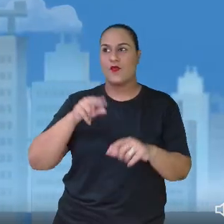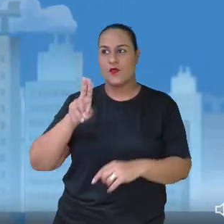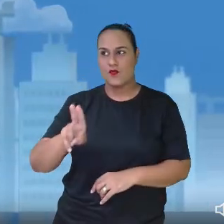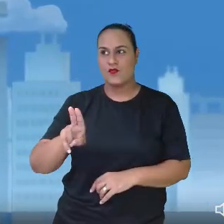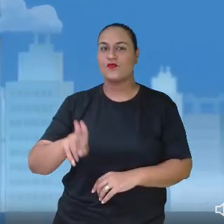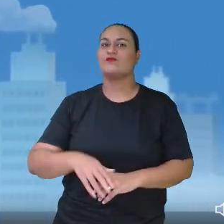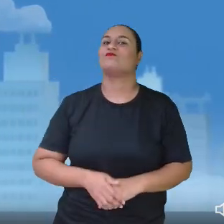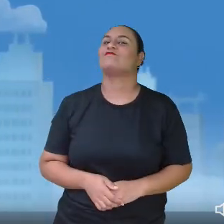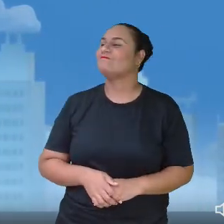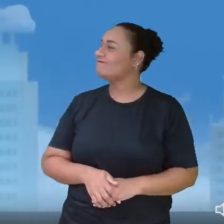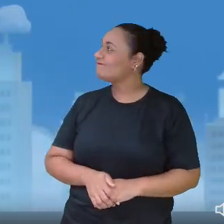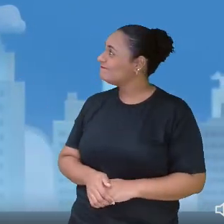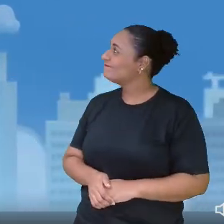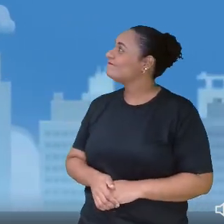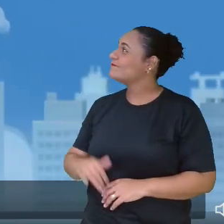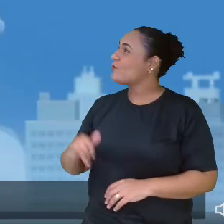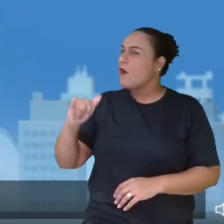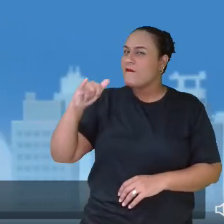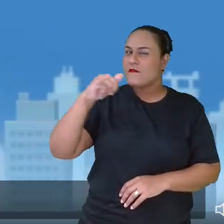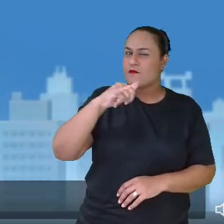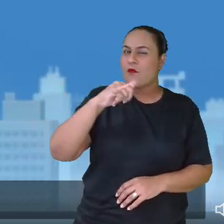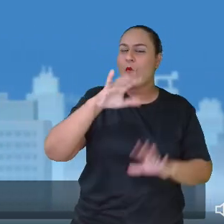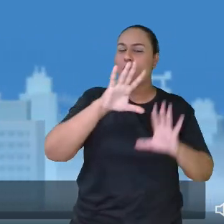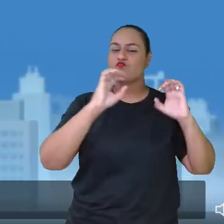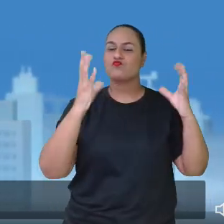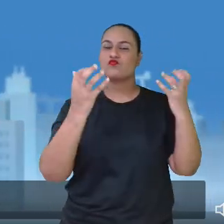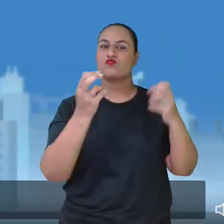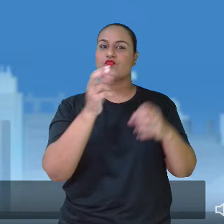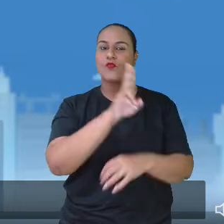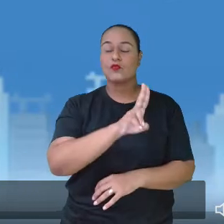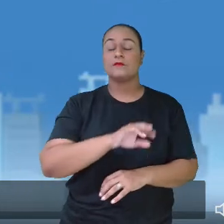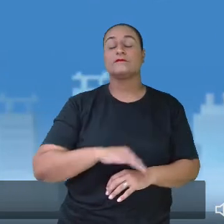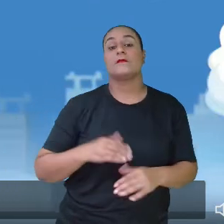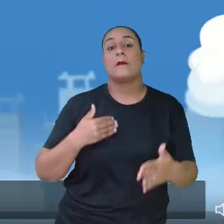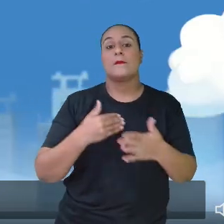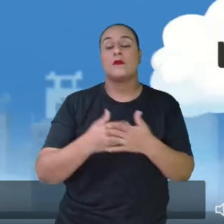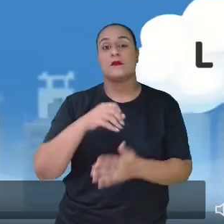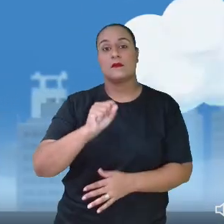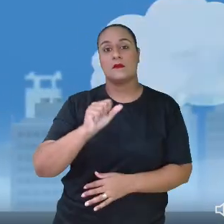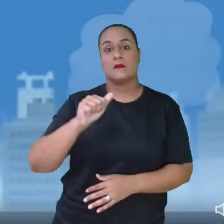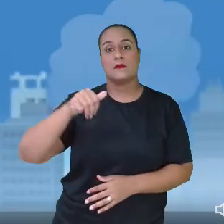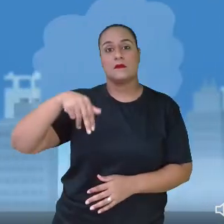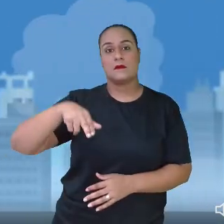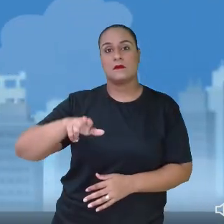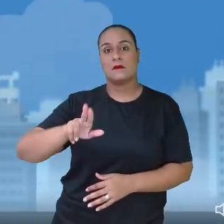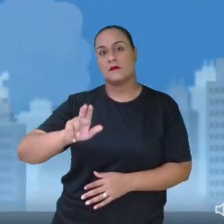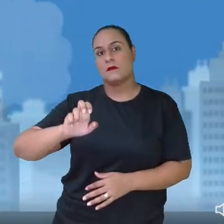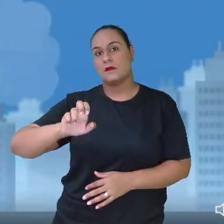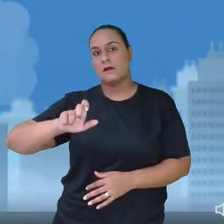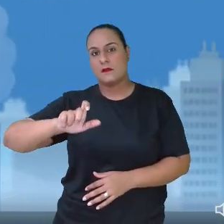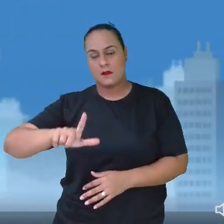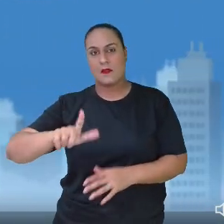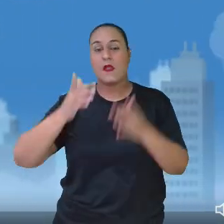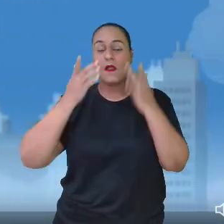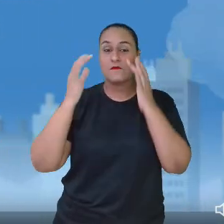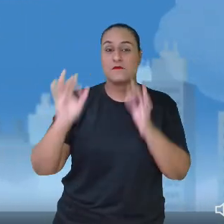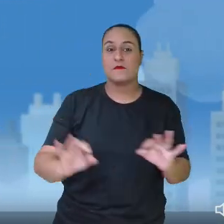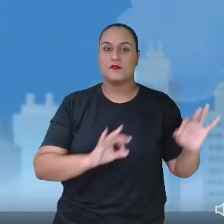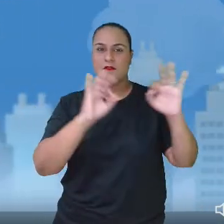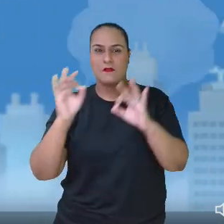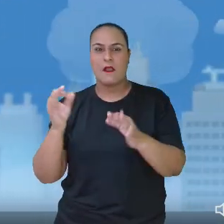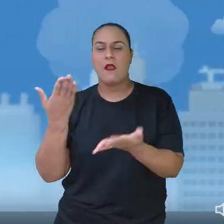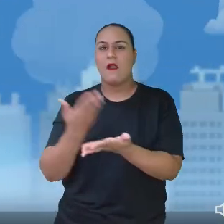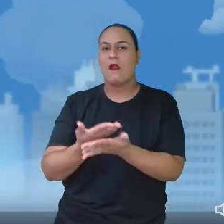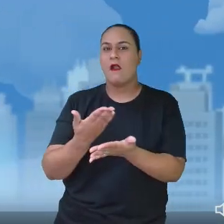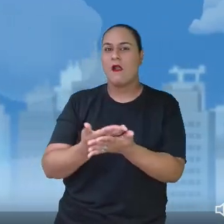e acertou. Muito bem. Próxima frase é: Samuel assistiu a aula no